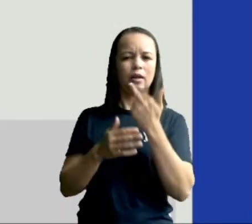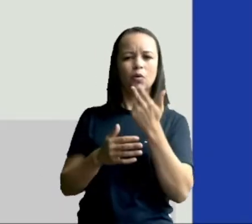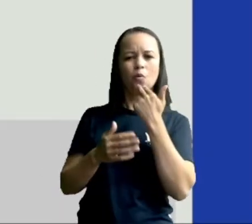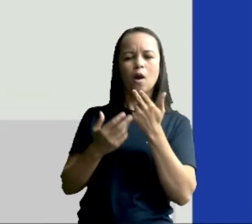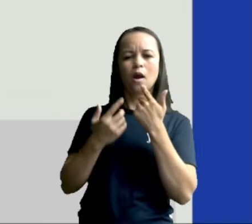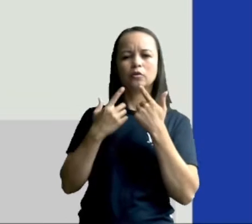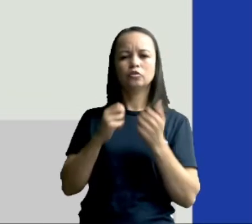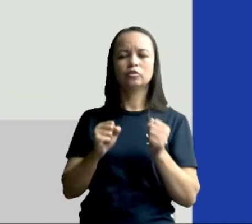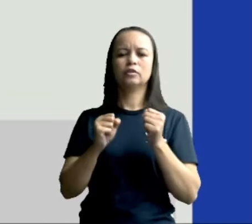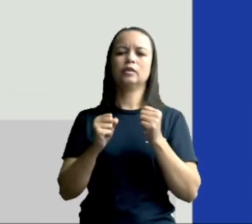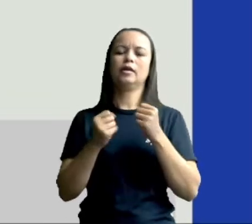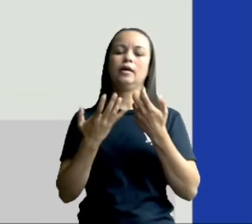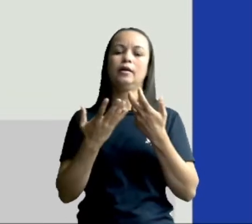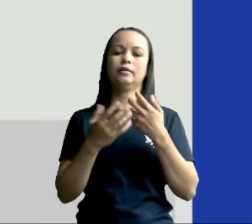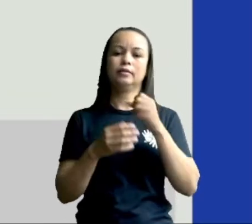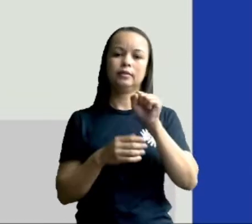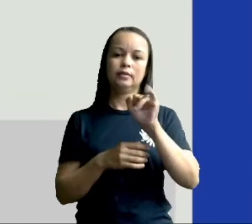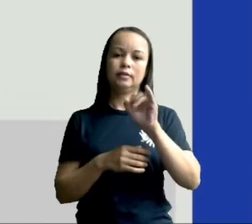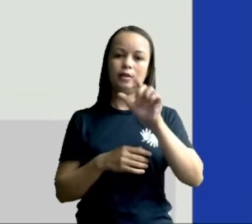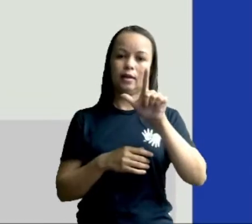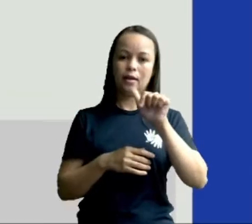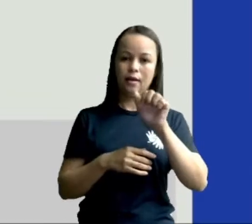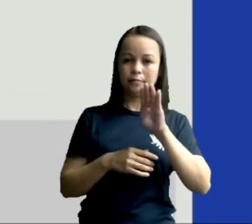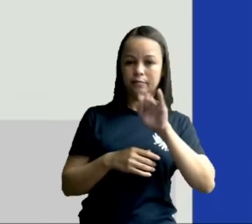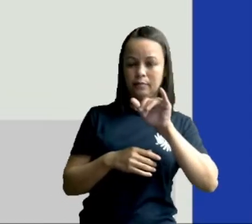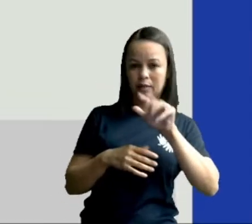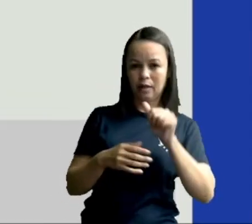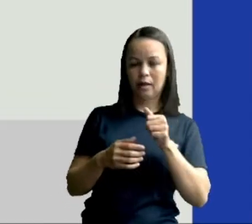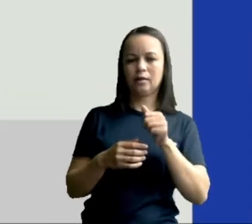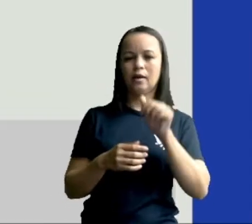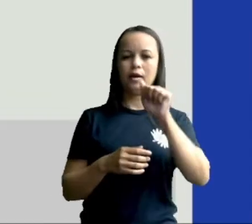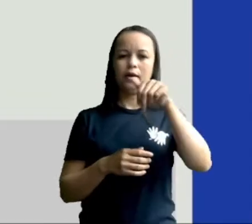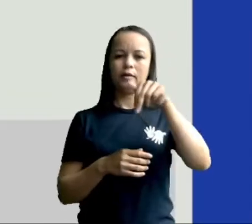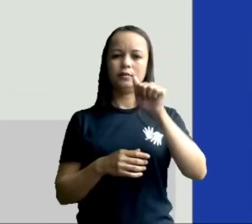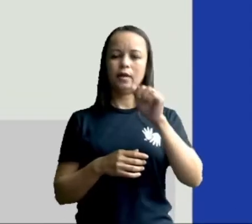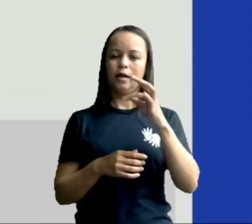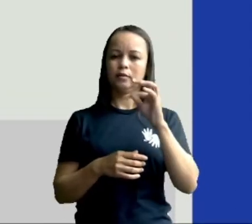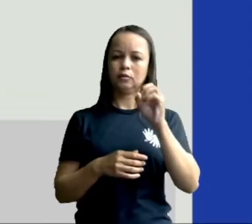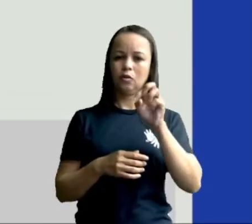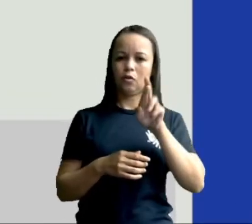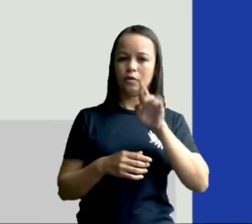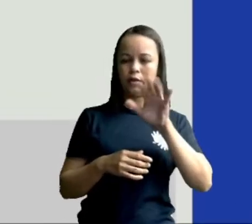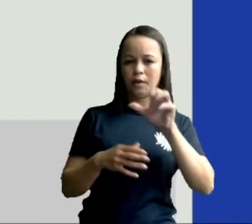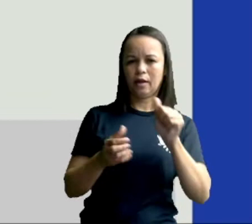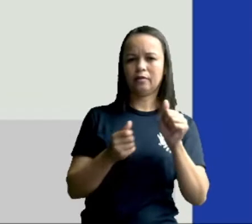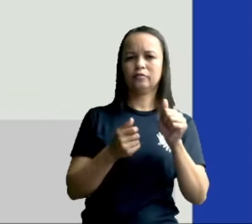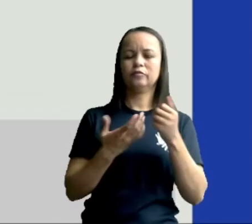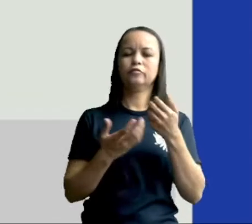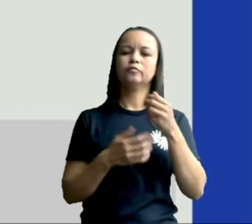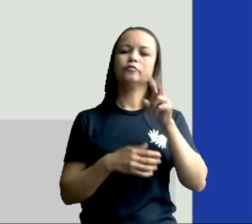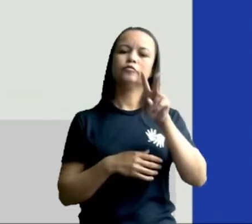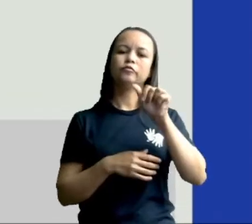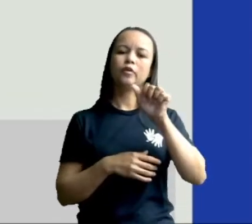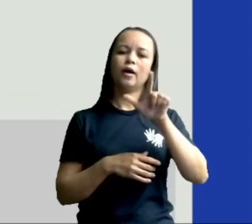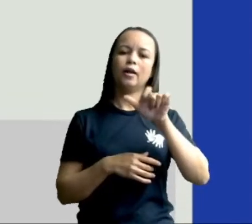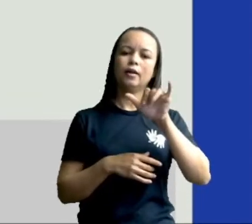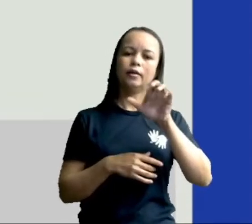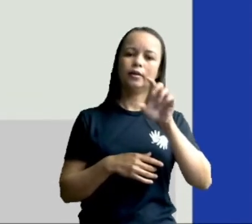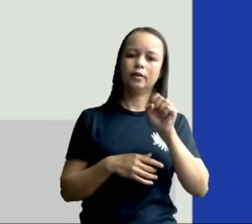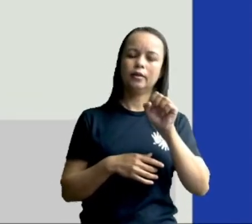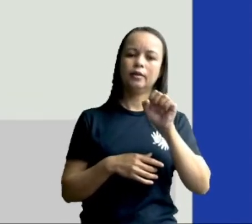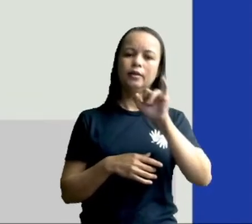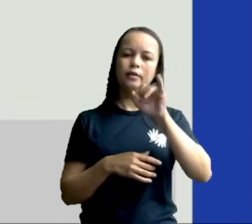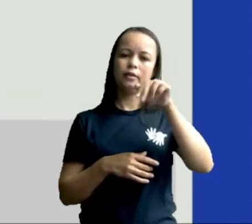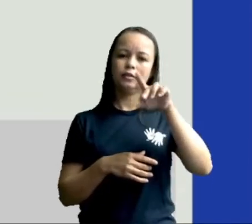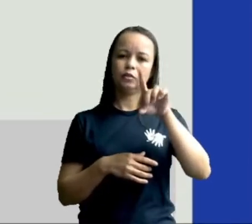logossilábicas na Anatólia, Vale Hindu e China. Os gregos, no